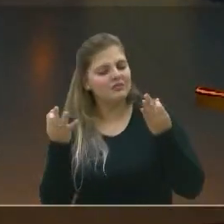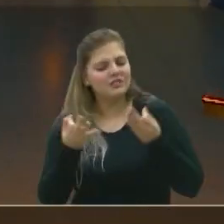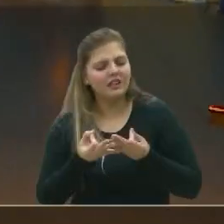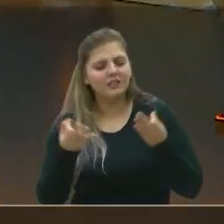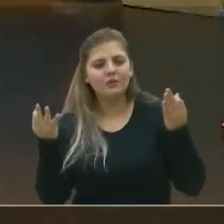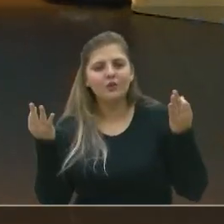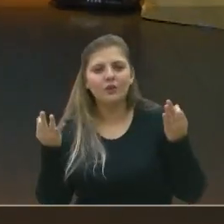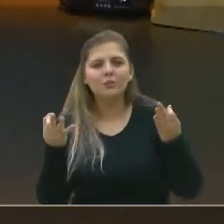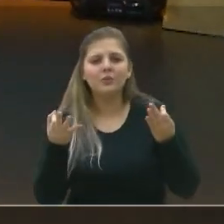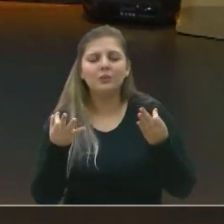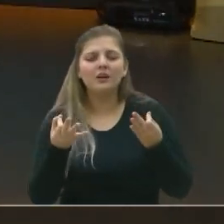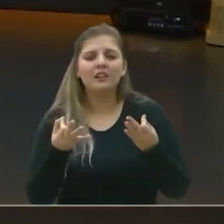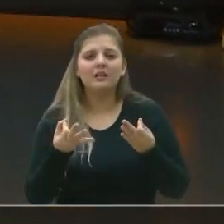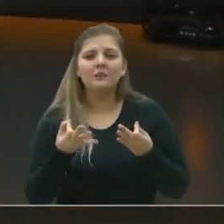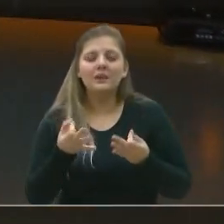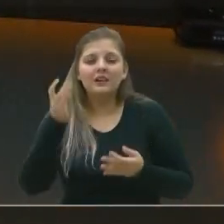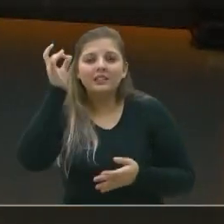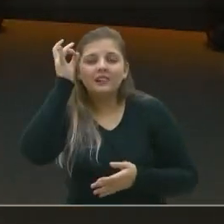Tão certo como